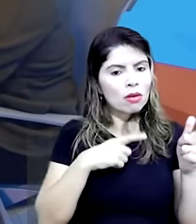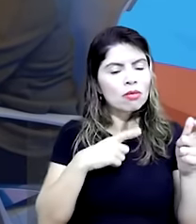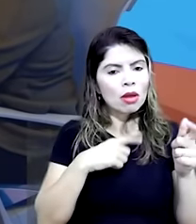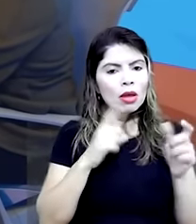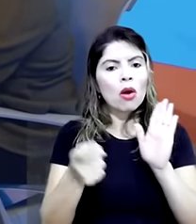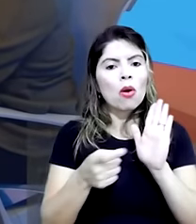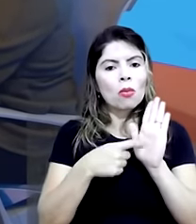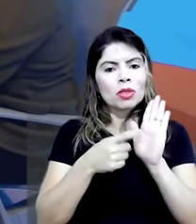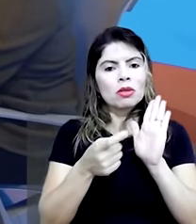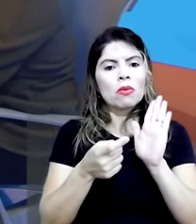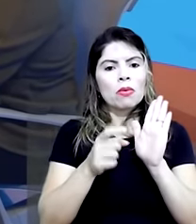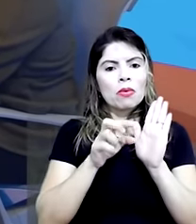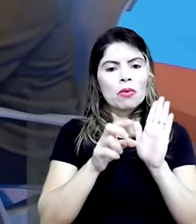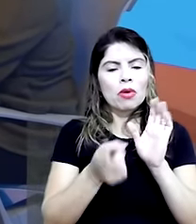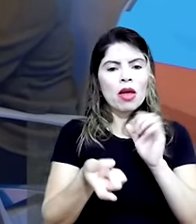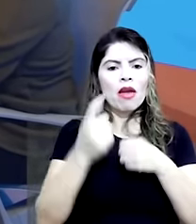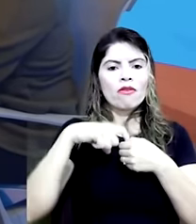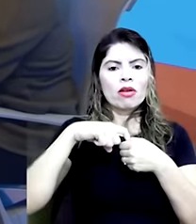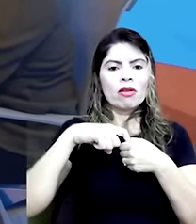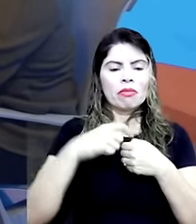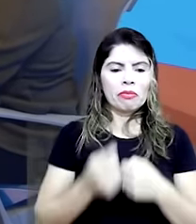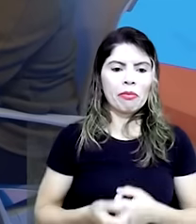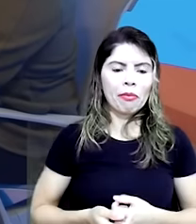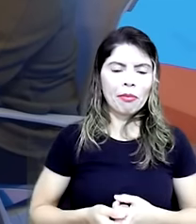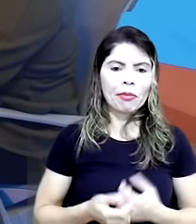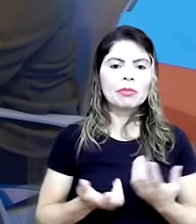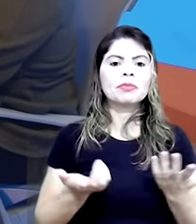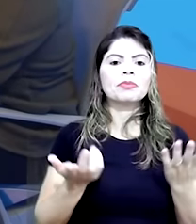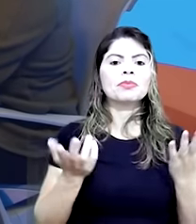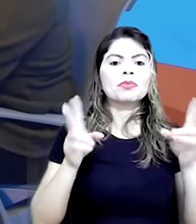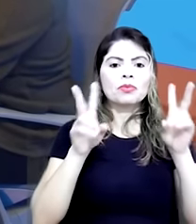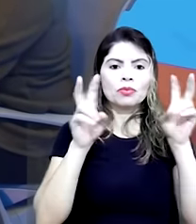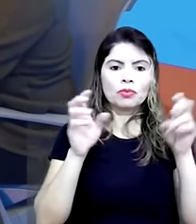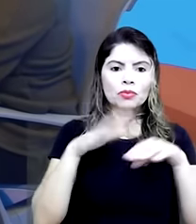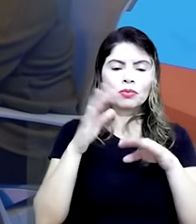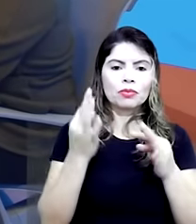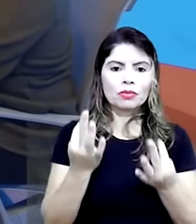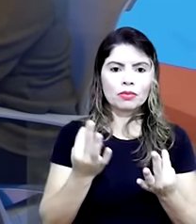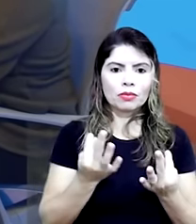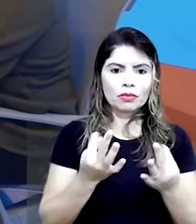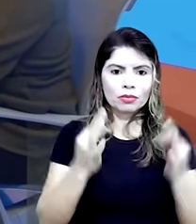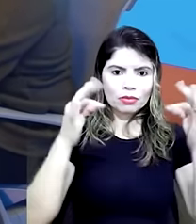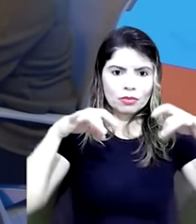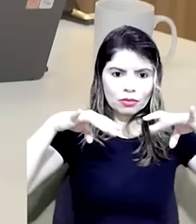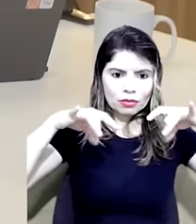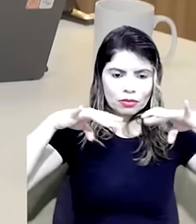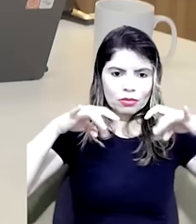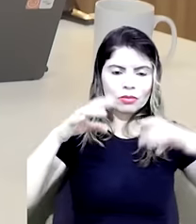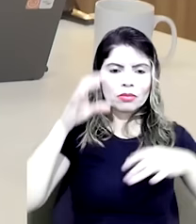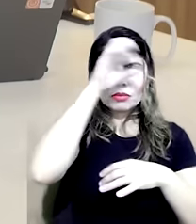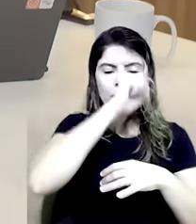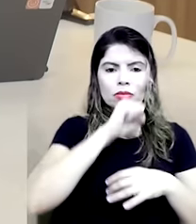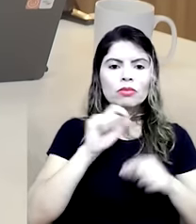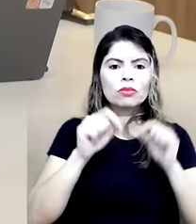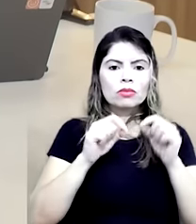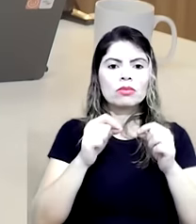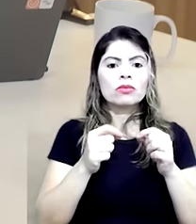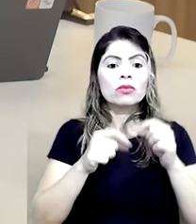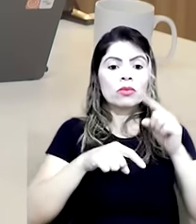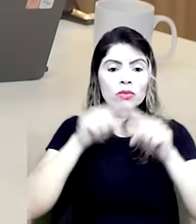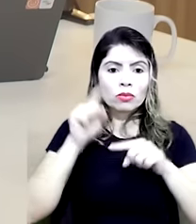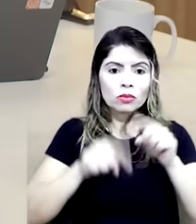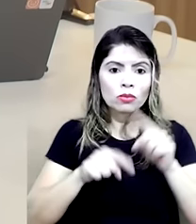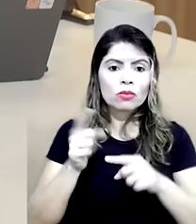assunto mais técnico então nós já entendemos ali sobre um pouco dos conceitos dos recursos que eu tenho no meu celular e que eu posso usar mas agora a gente vai